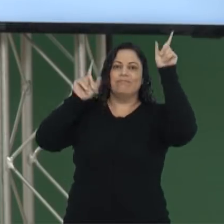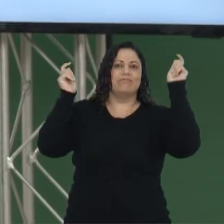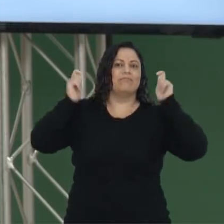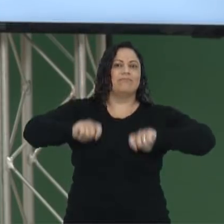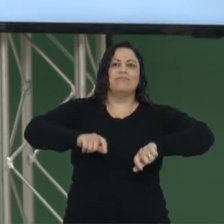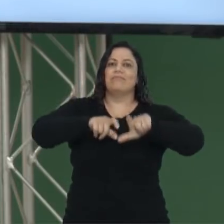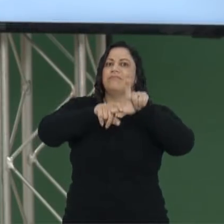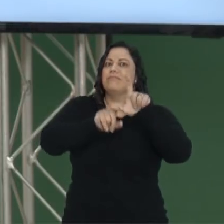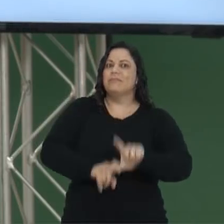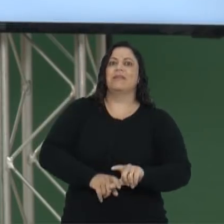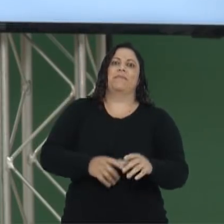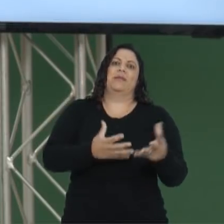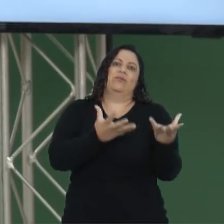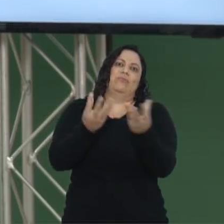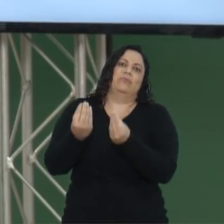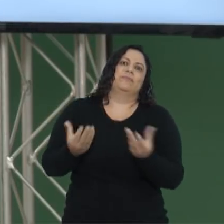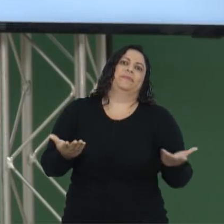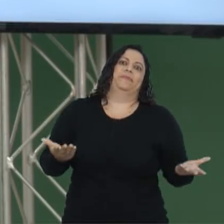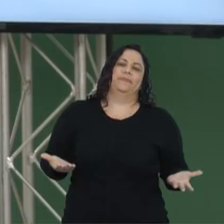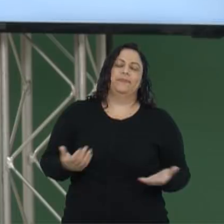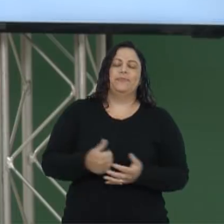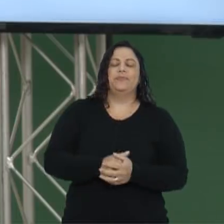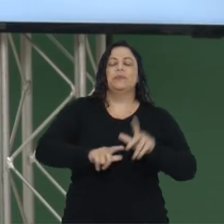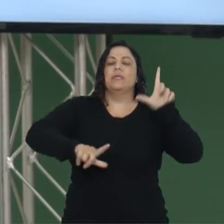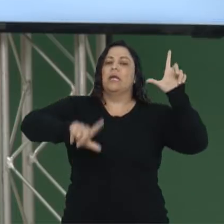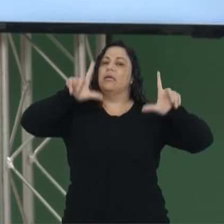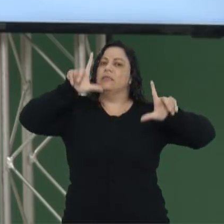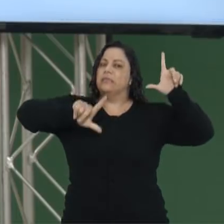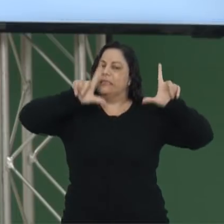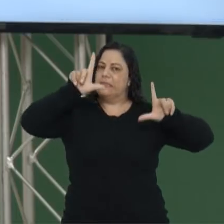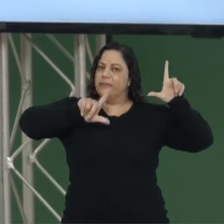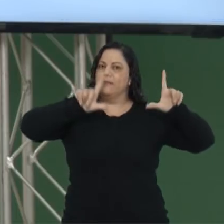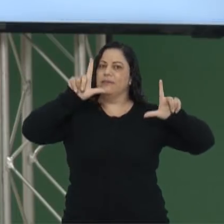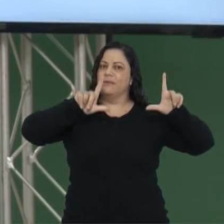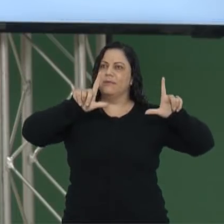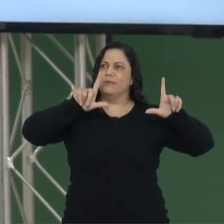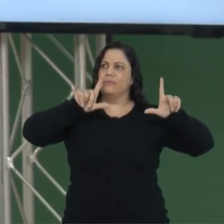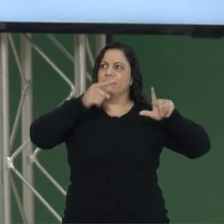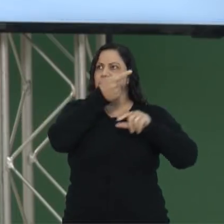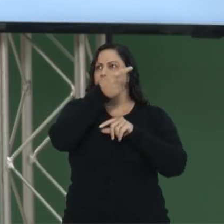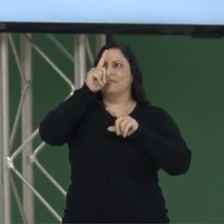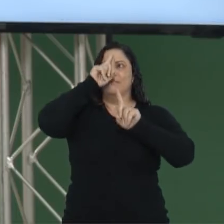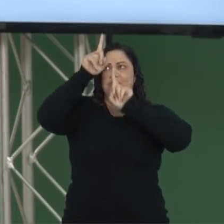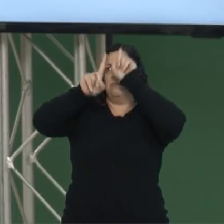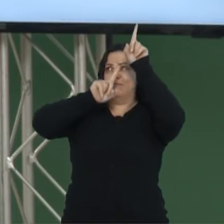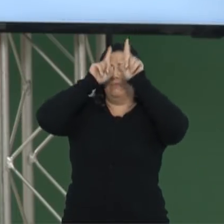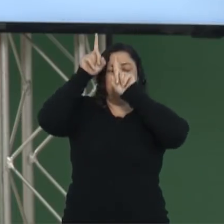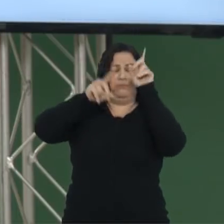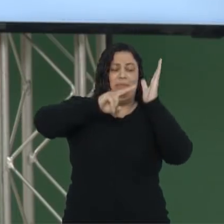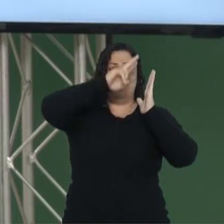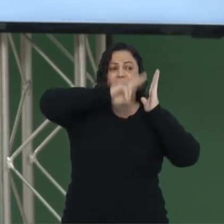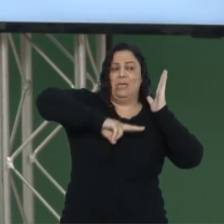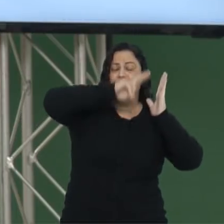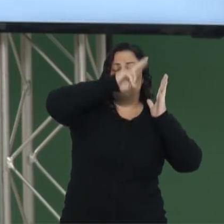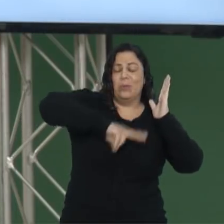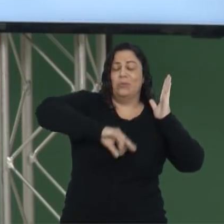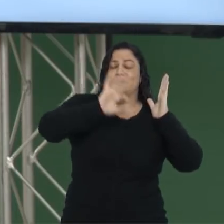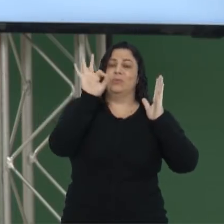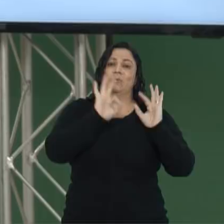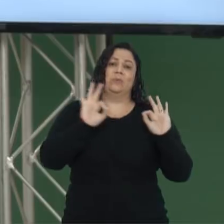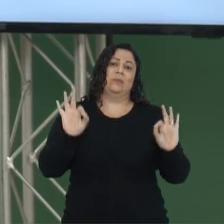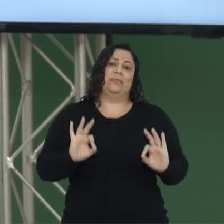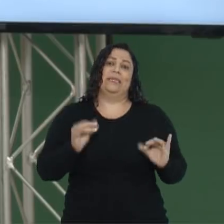algo, de um produto. No caso da TV, então depende da TV, ele não cria, né? Então, ele não lia, por exemplo, não